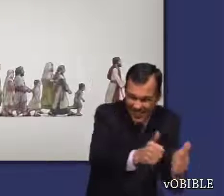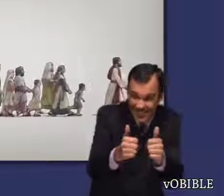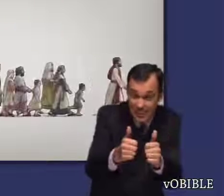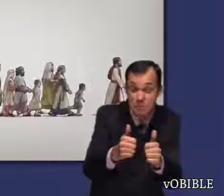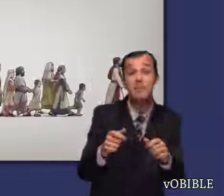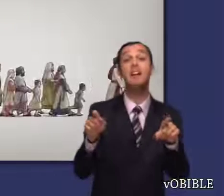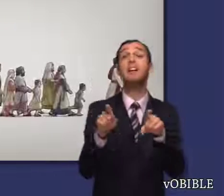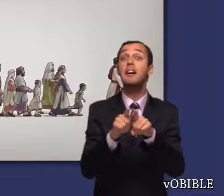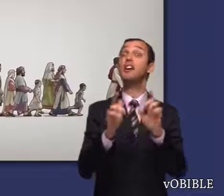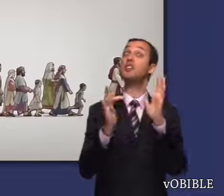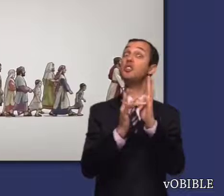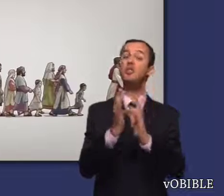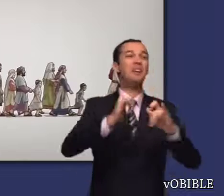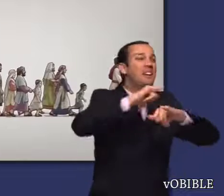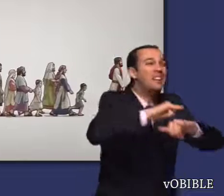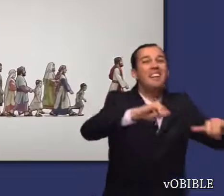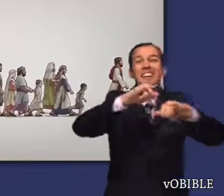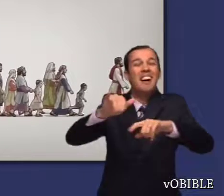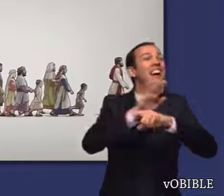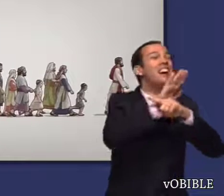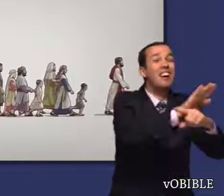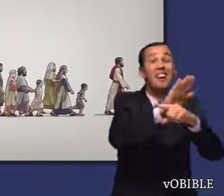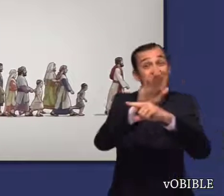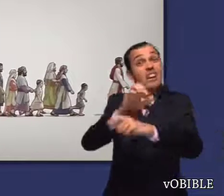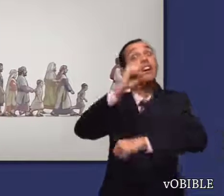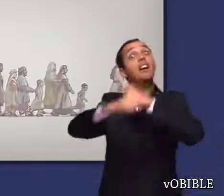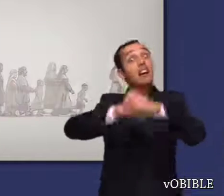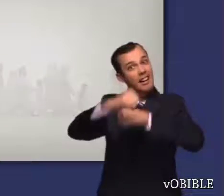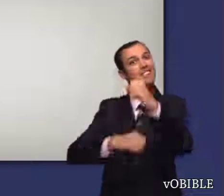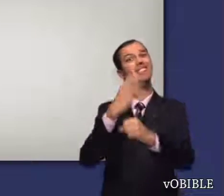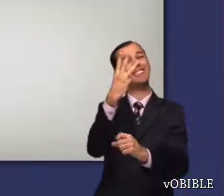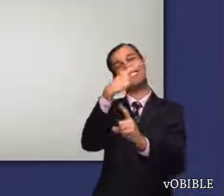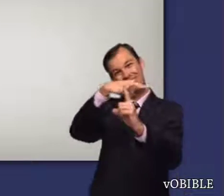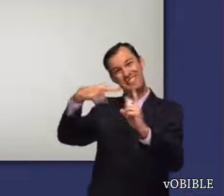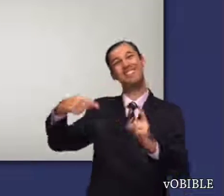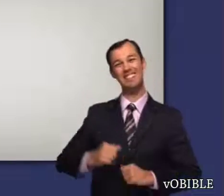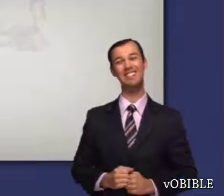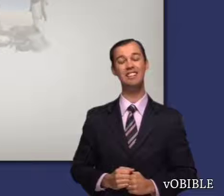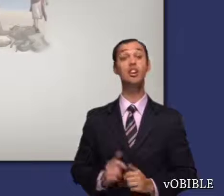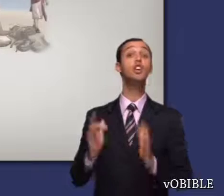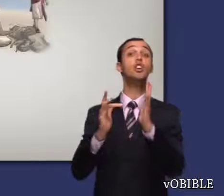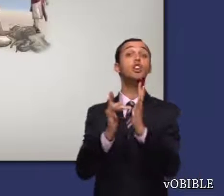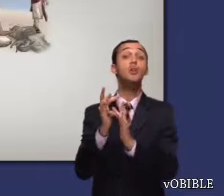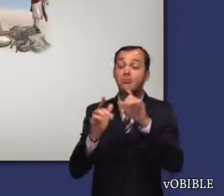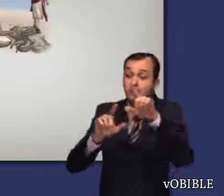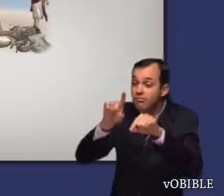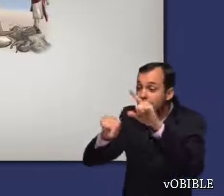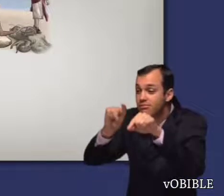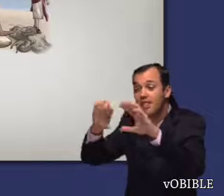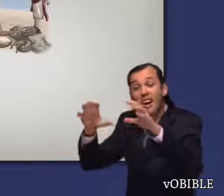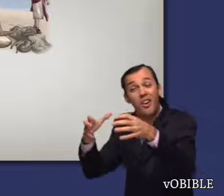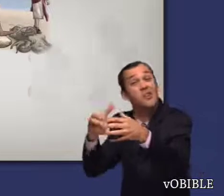Depois, Marcos conta detalhes sobre o ministério de Jesus, que durou 3 anos e meio. Esses capítulos falam da escolha dos